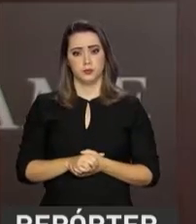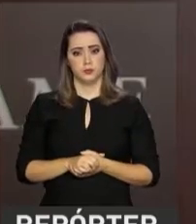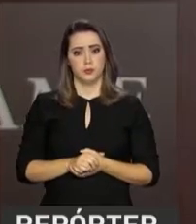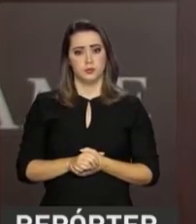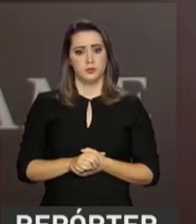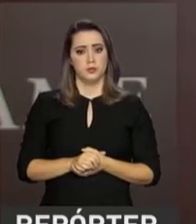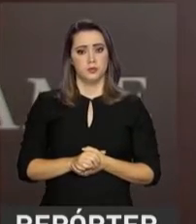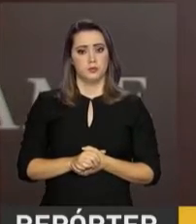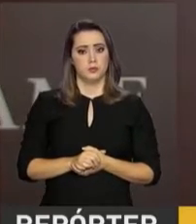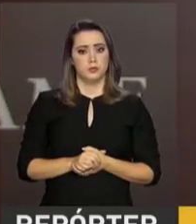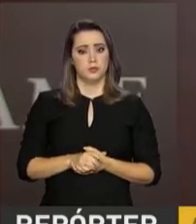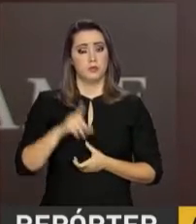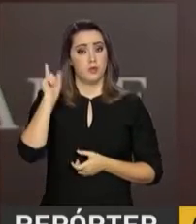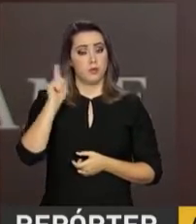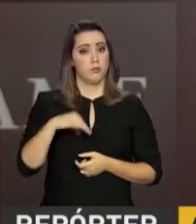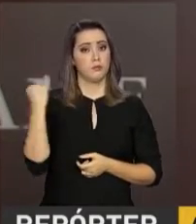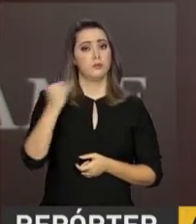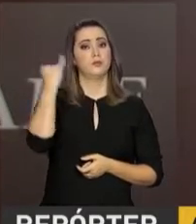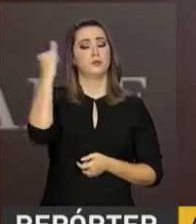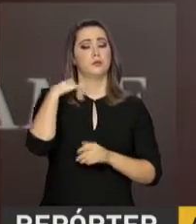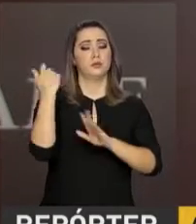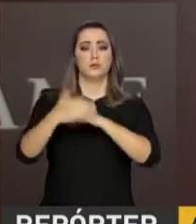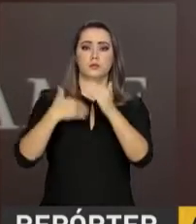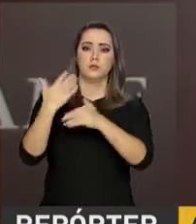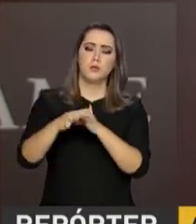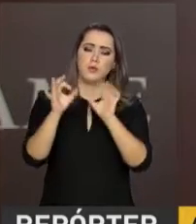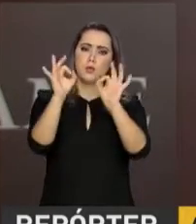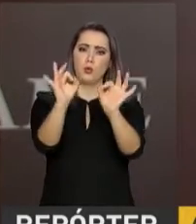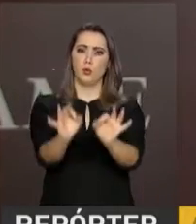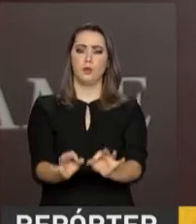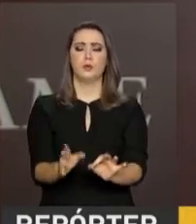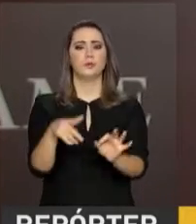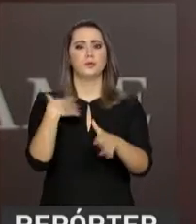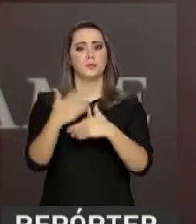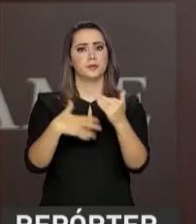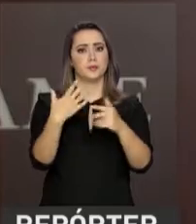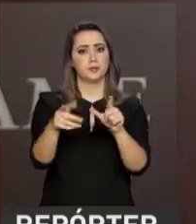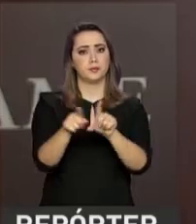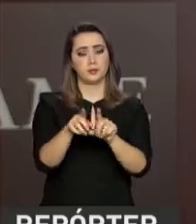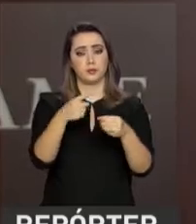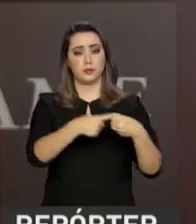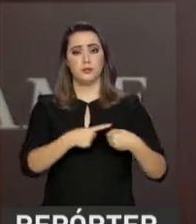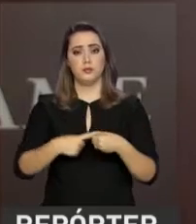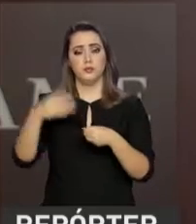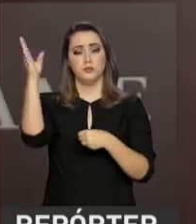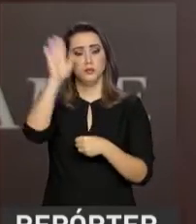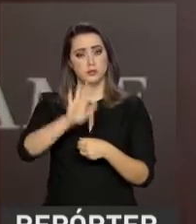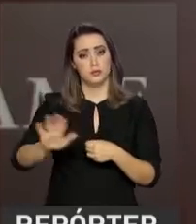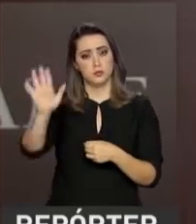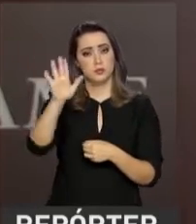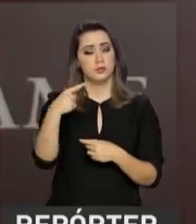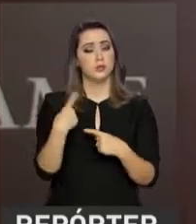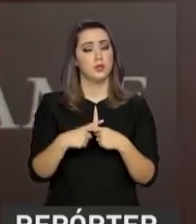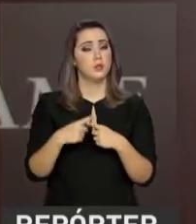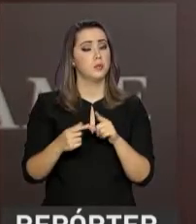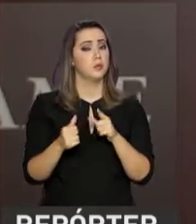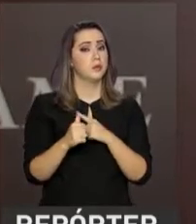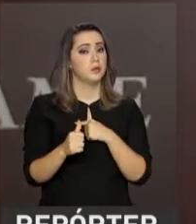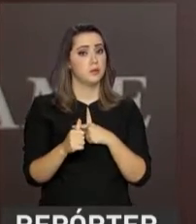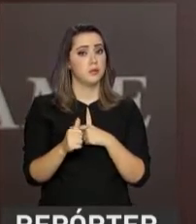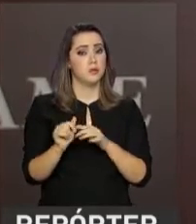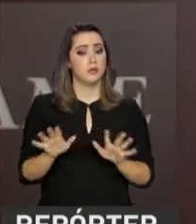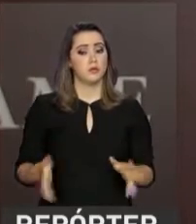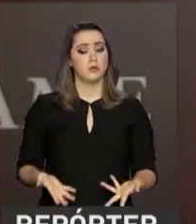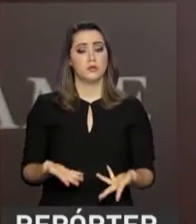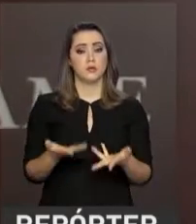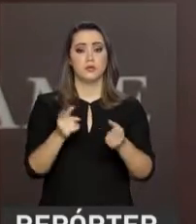o desenvolvimento e principalmente para o correto e planejado desenvolvimento das cidades brasileiras. Primeiro, induzir para que os